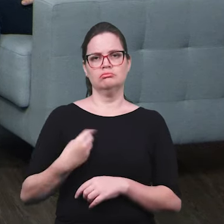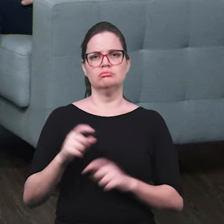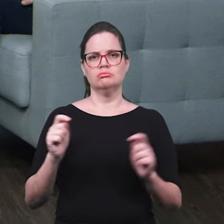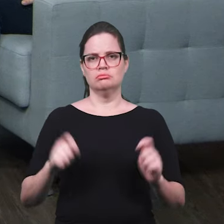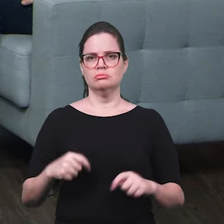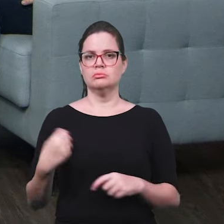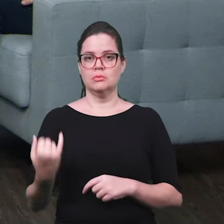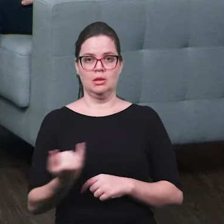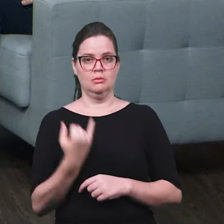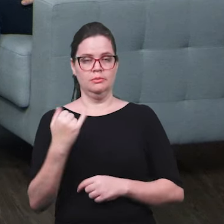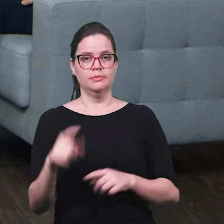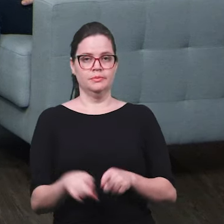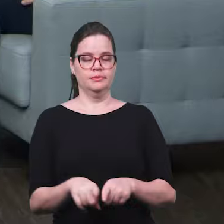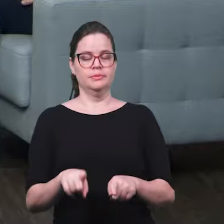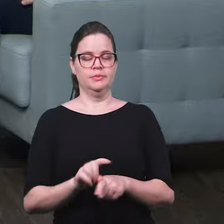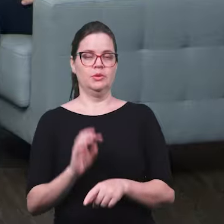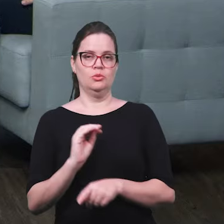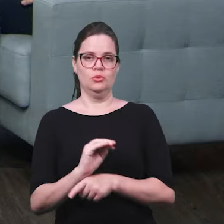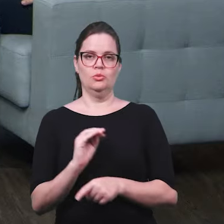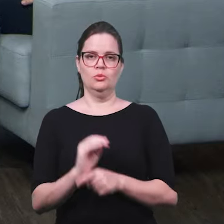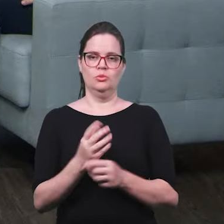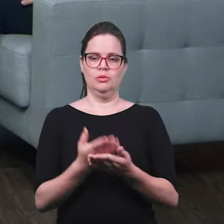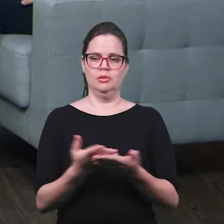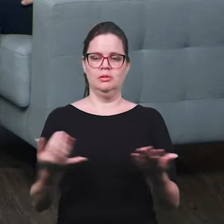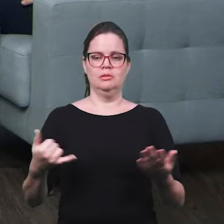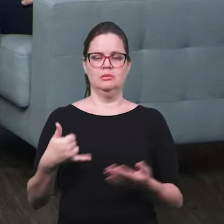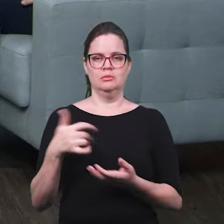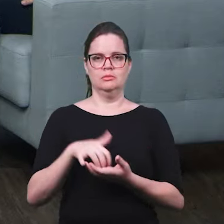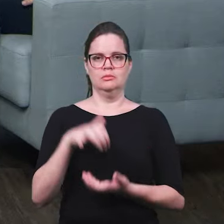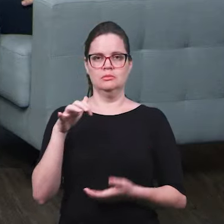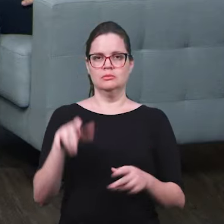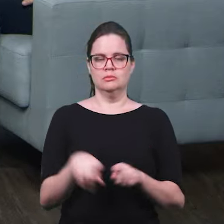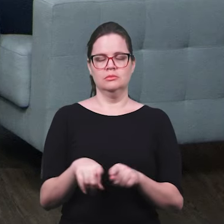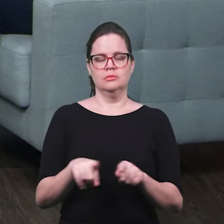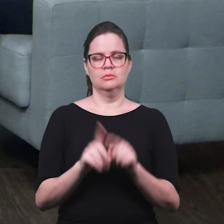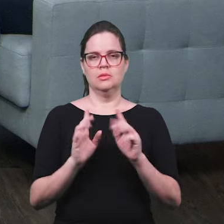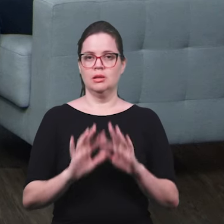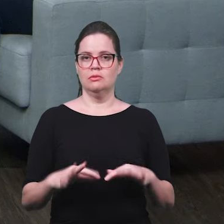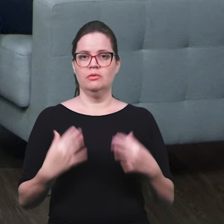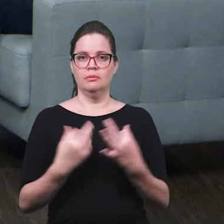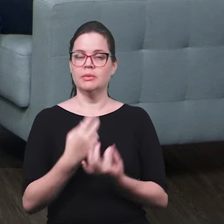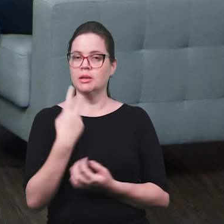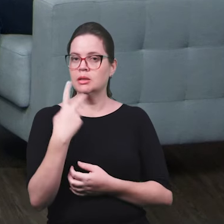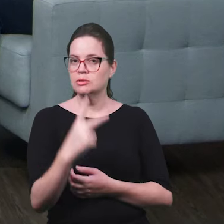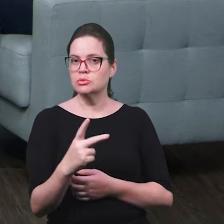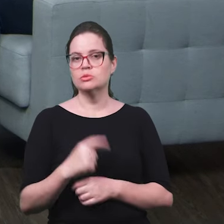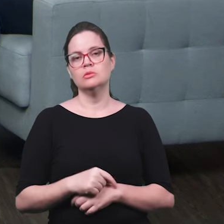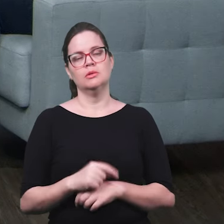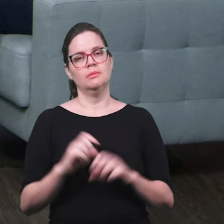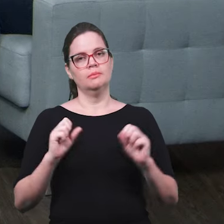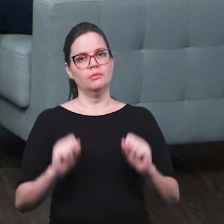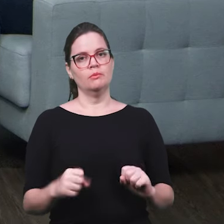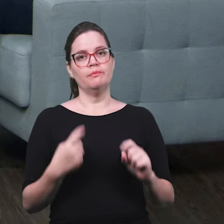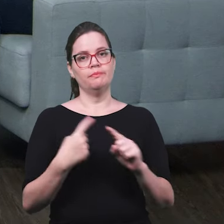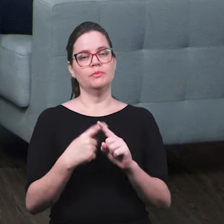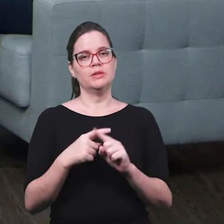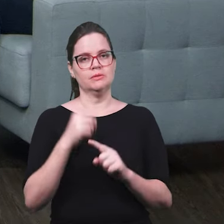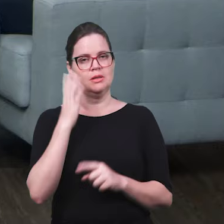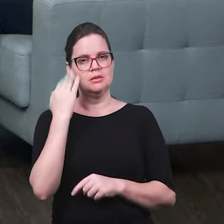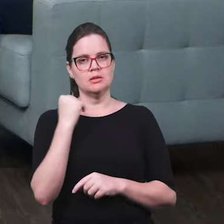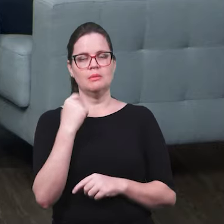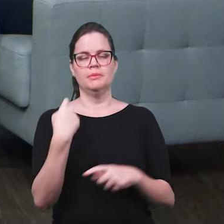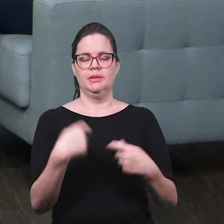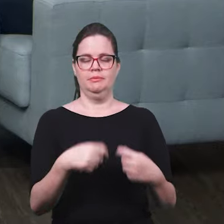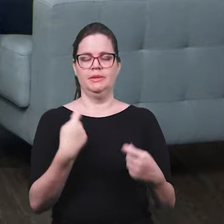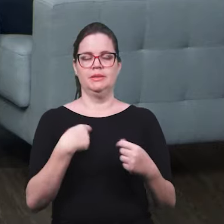E é importante sim cuidar dos nossos queridos irmãos idosos, do seu familiar, do seu parente que